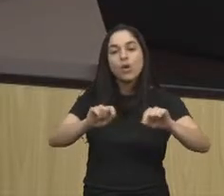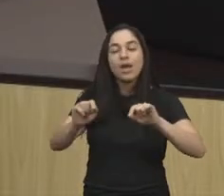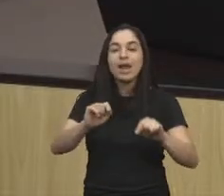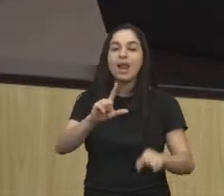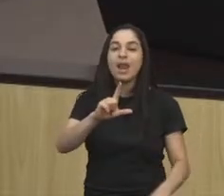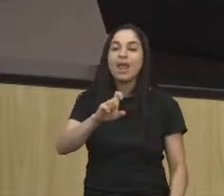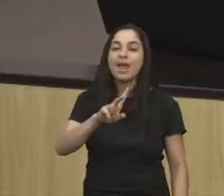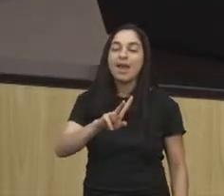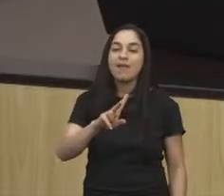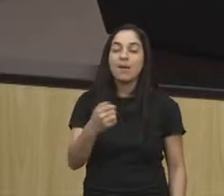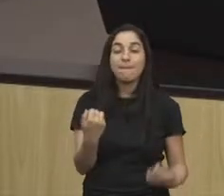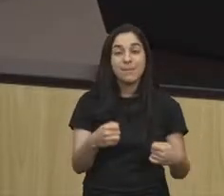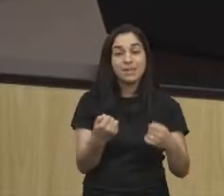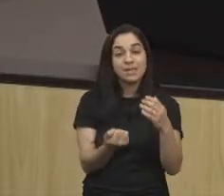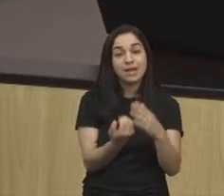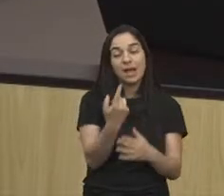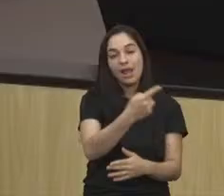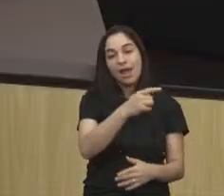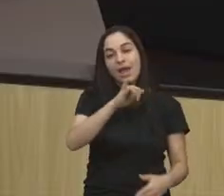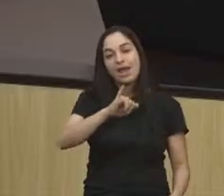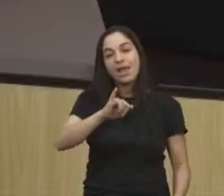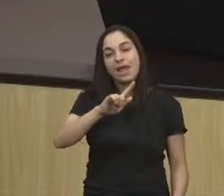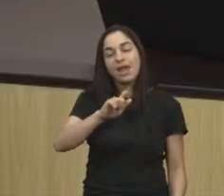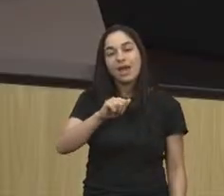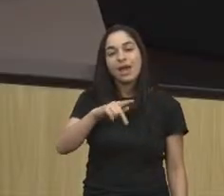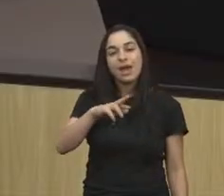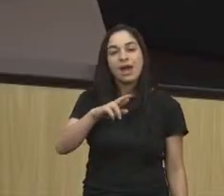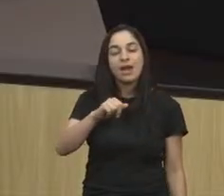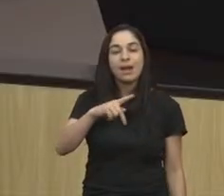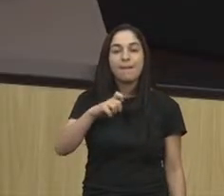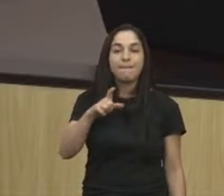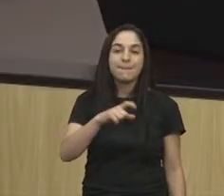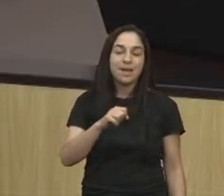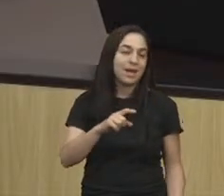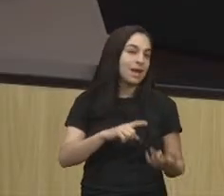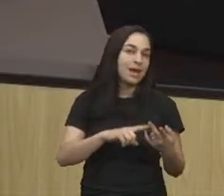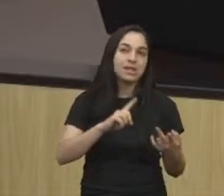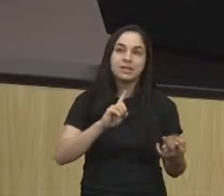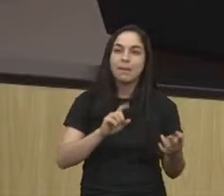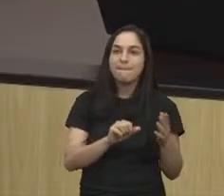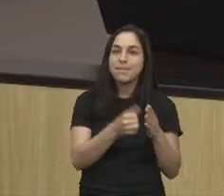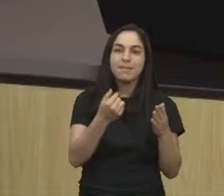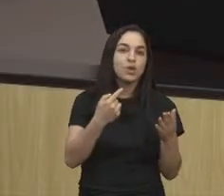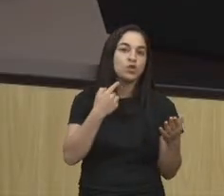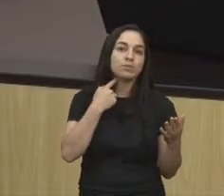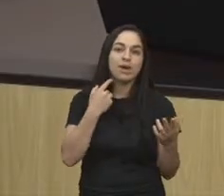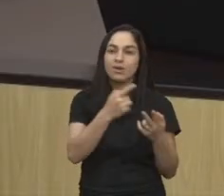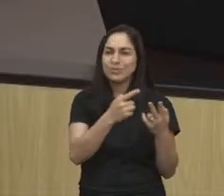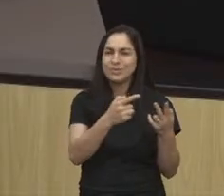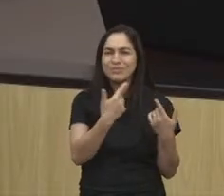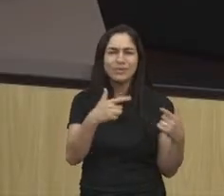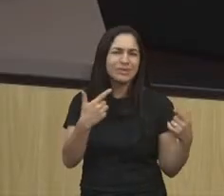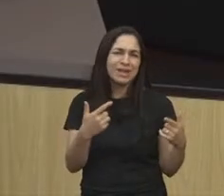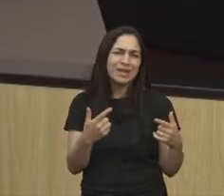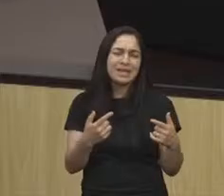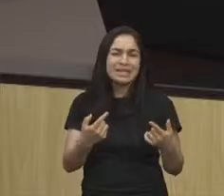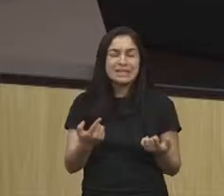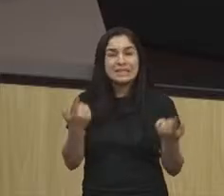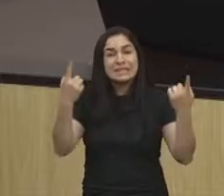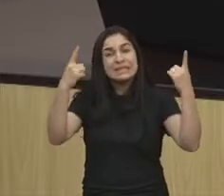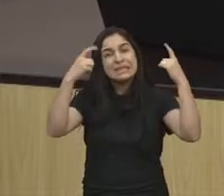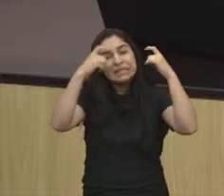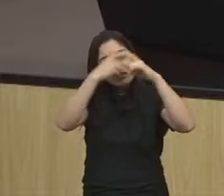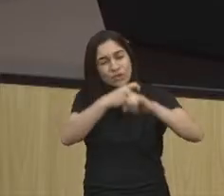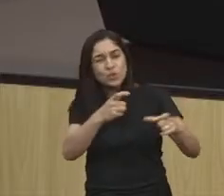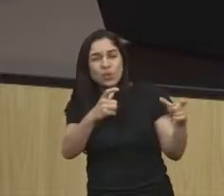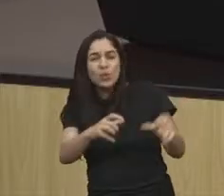na região do Igarapés, em 1º de maio. A gente sabe que lá não tem. O desafio é encontrar um terreno, né, para colocar um leve